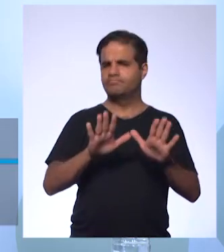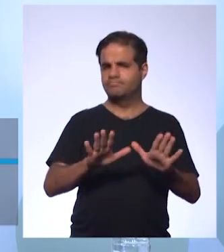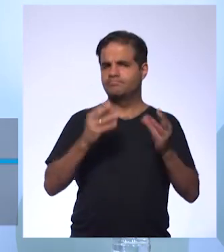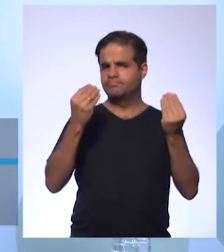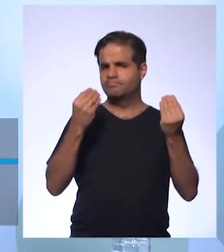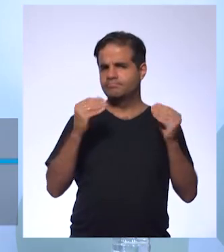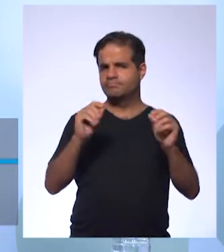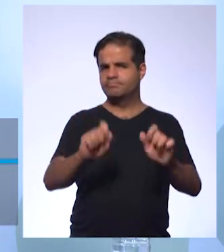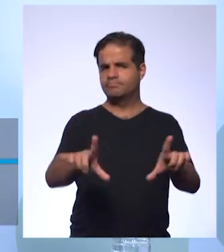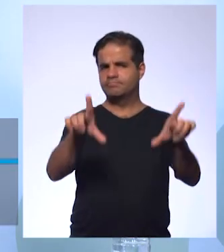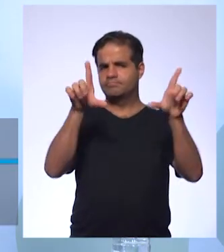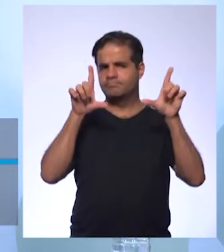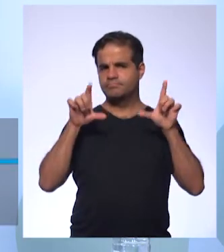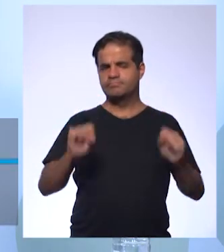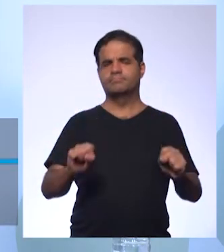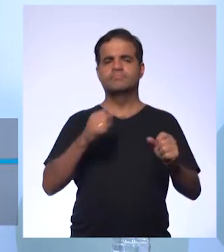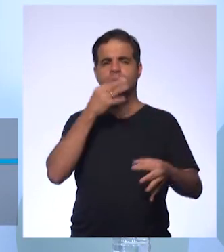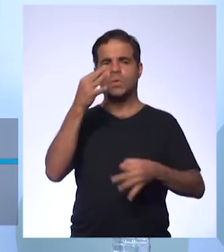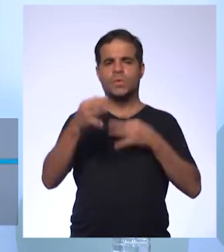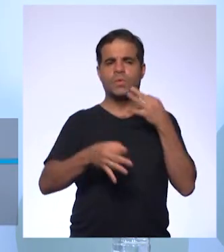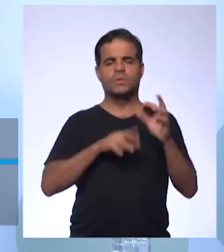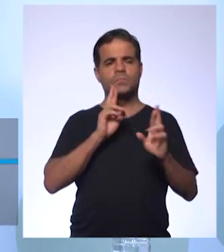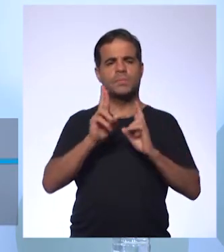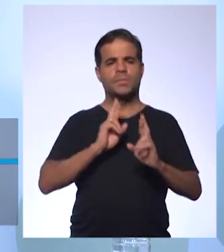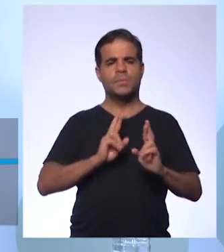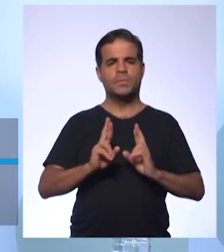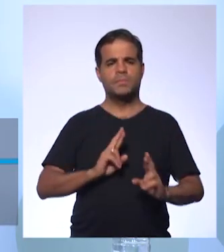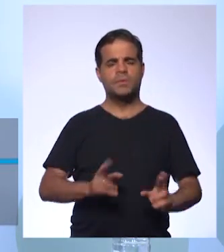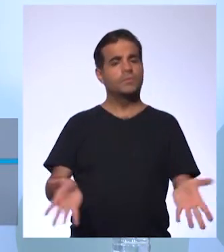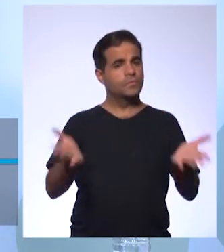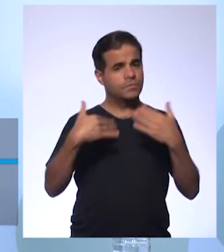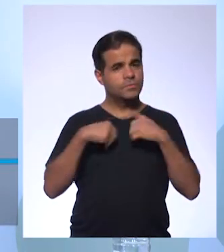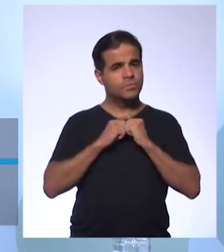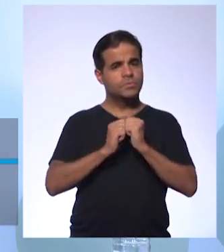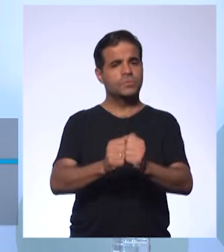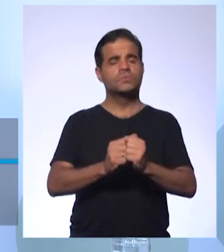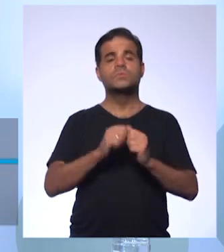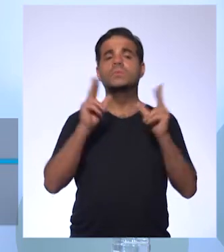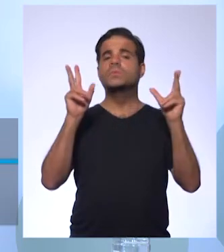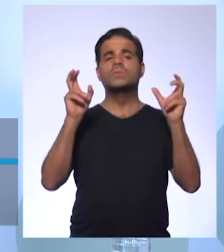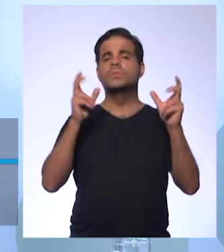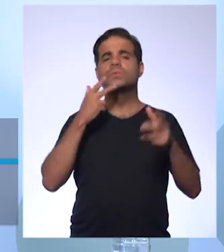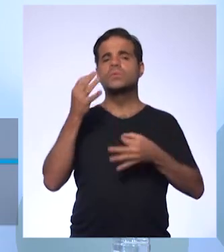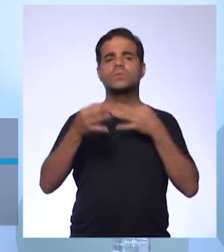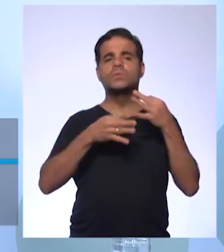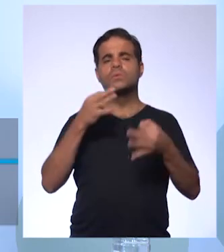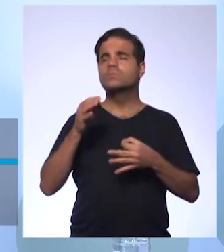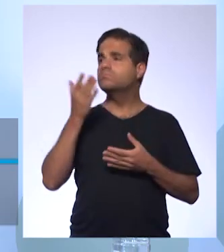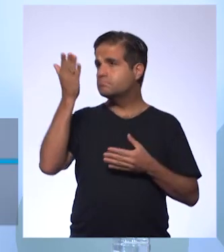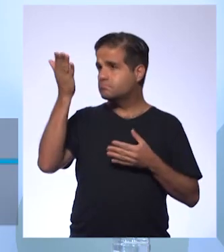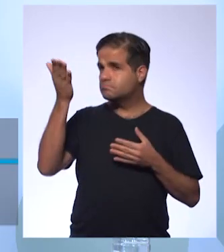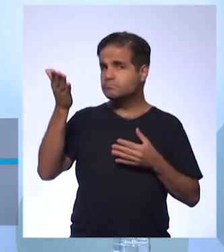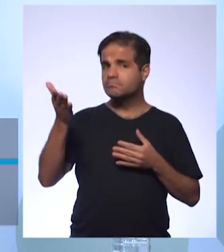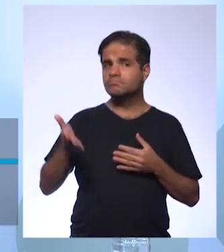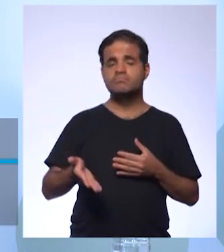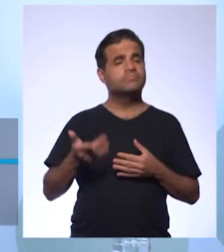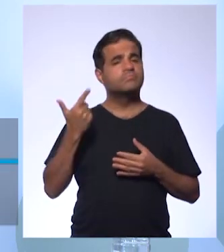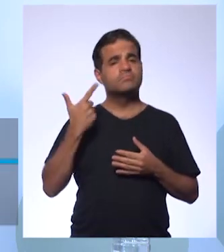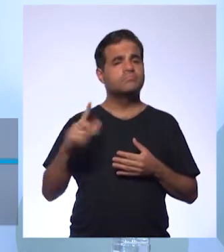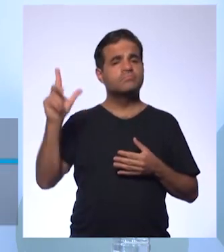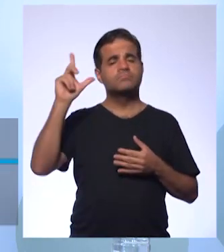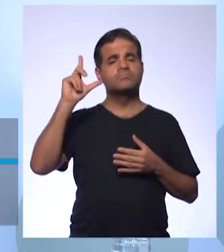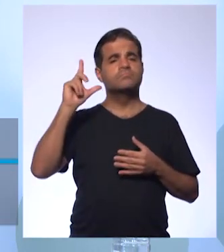aí na tela para vocês, já podem começar a responder com a gente. Qual é o assunto tratado aí nesta